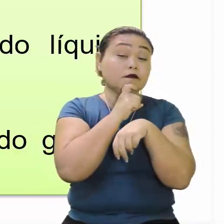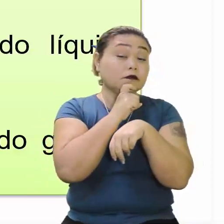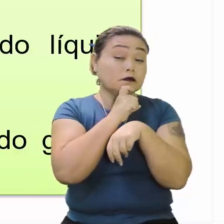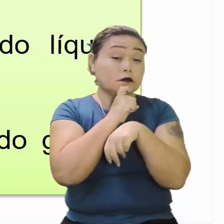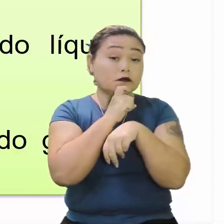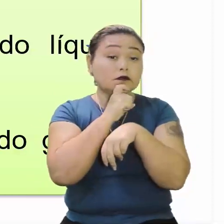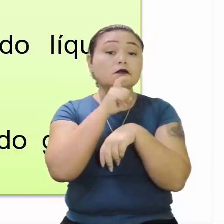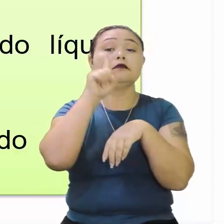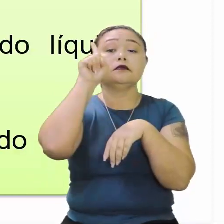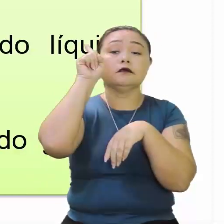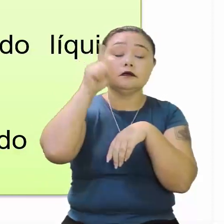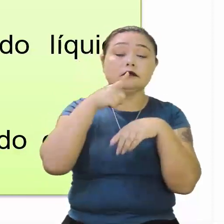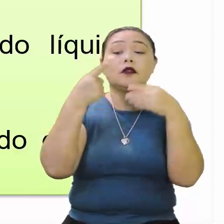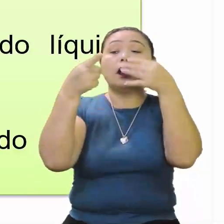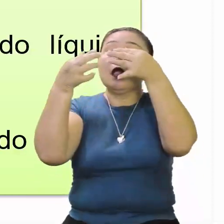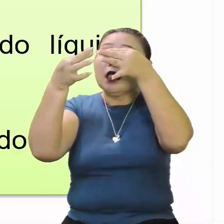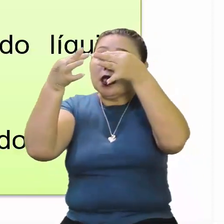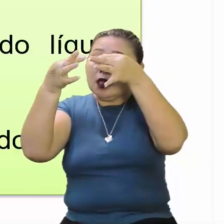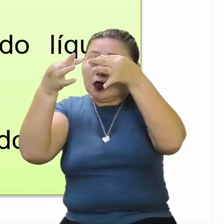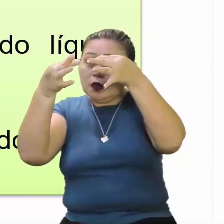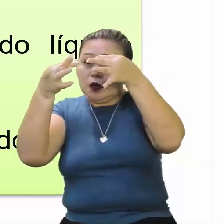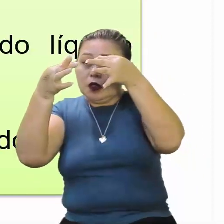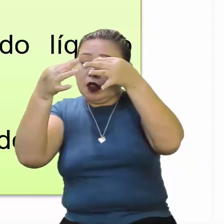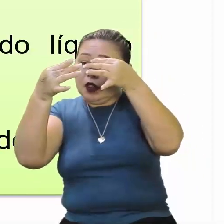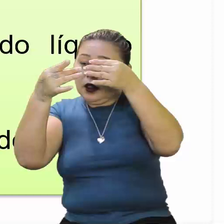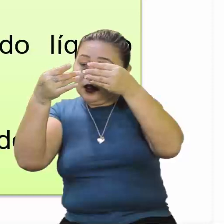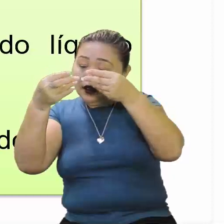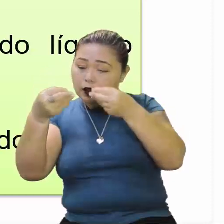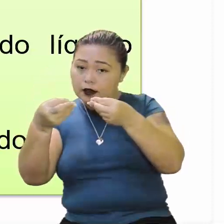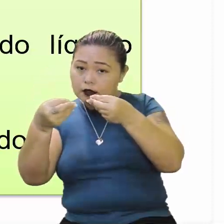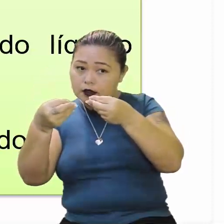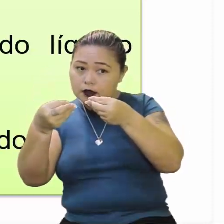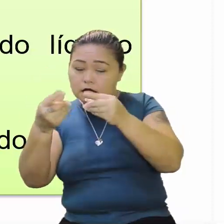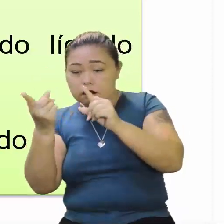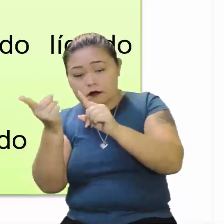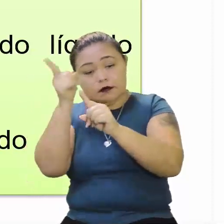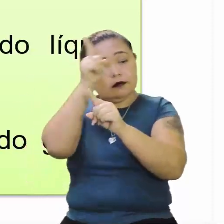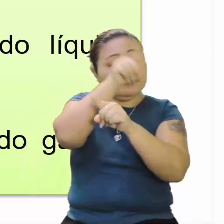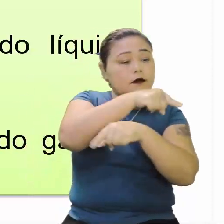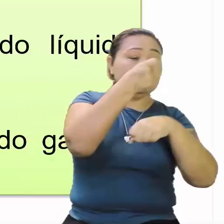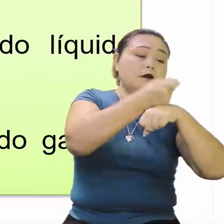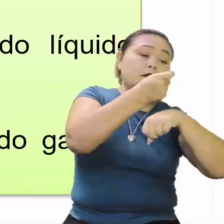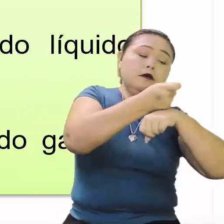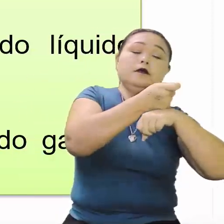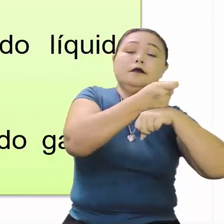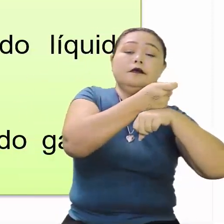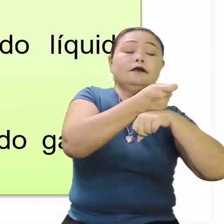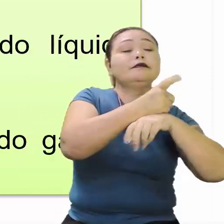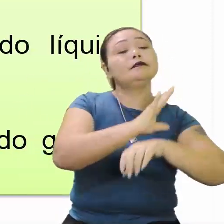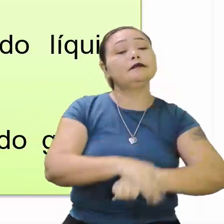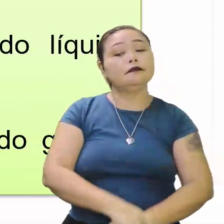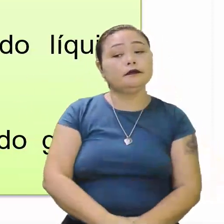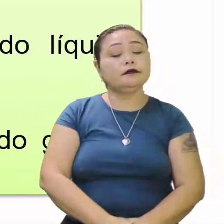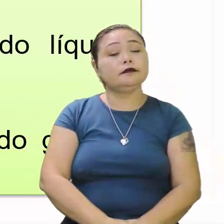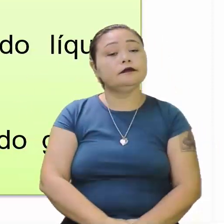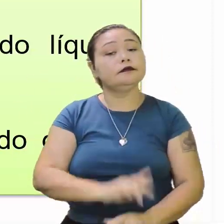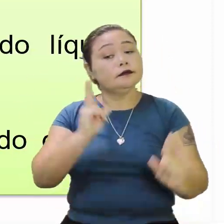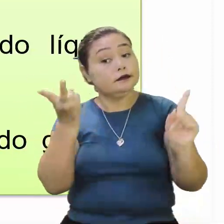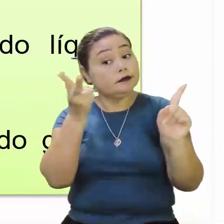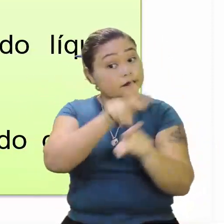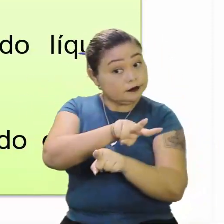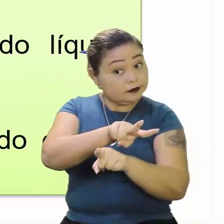é a passagem do material do estado líquido para o sólido. É o inverso da